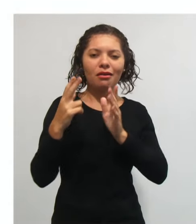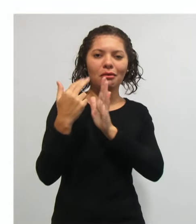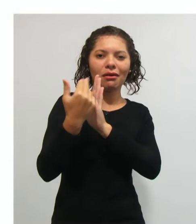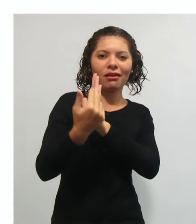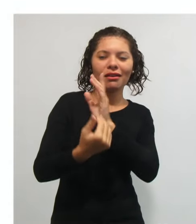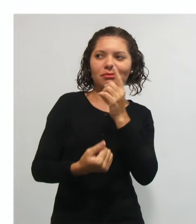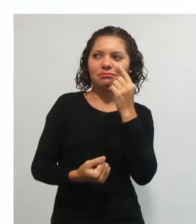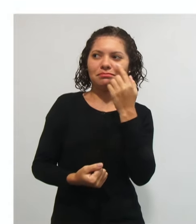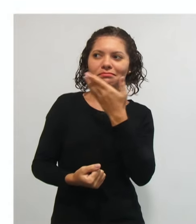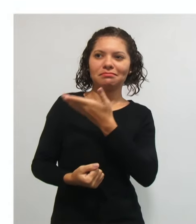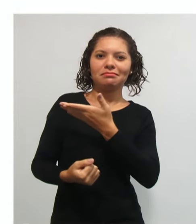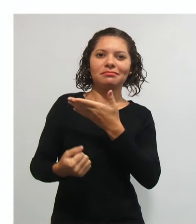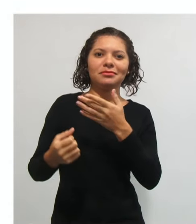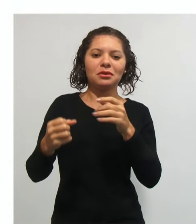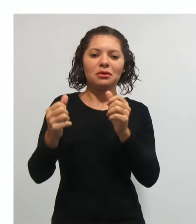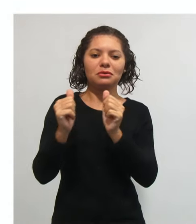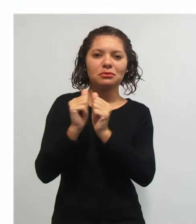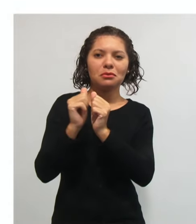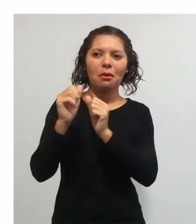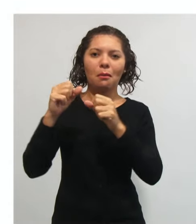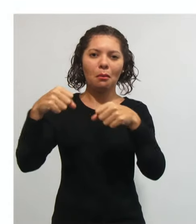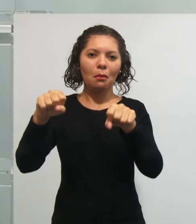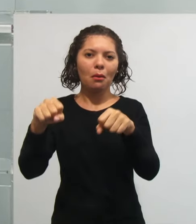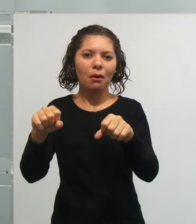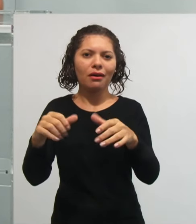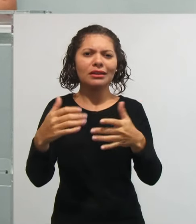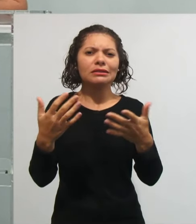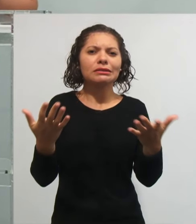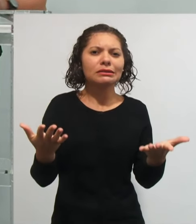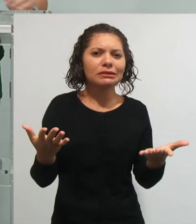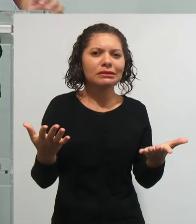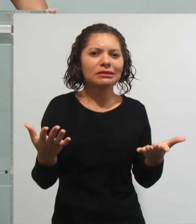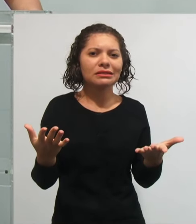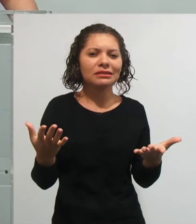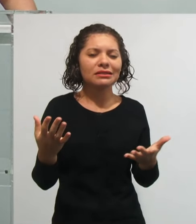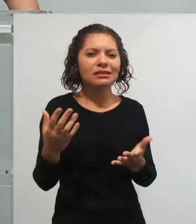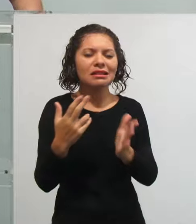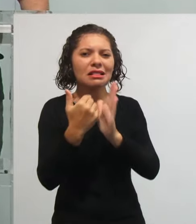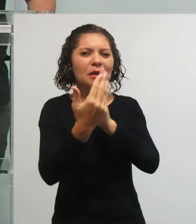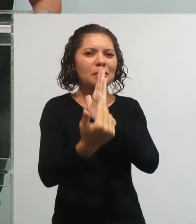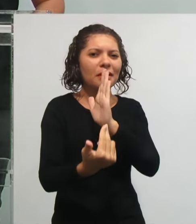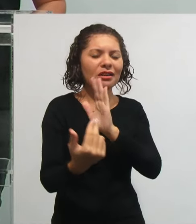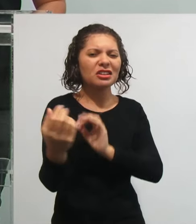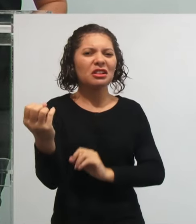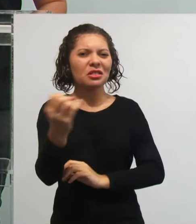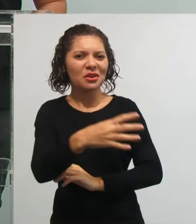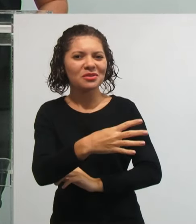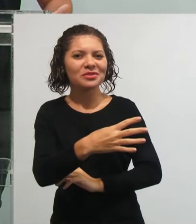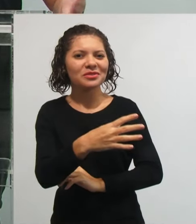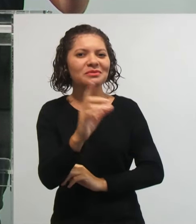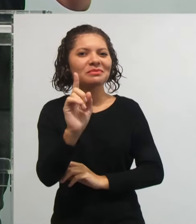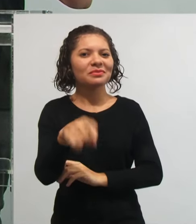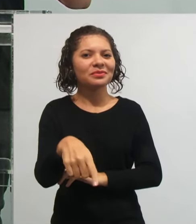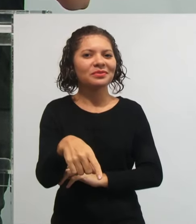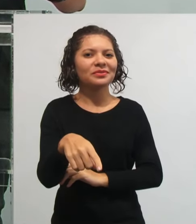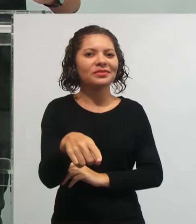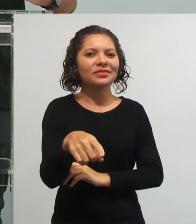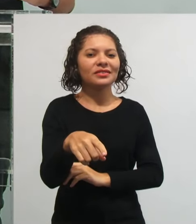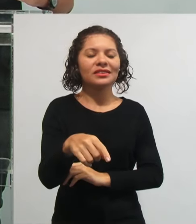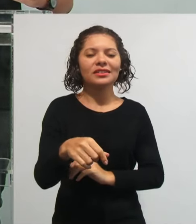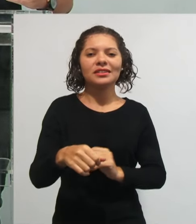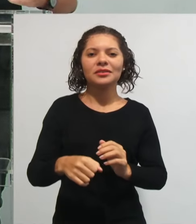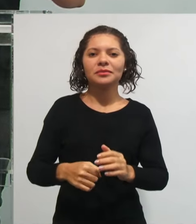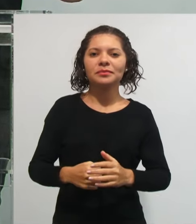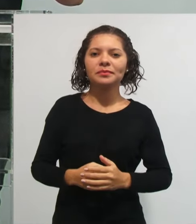acoplados aí uma moto e eu pergunto para você isso aqui é inovação aí quando você volta no